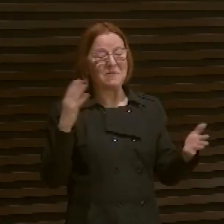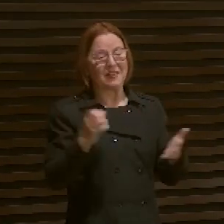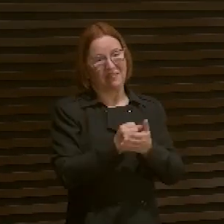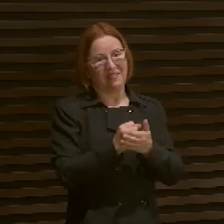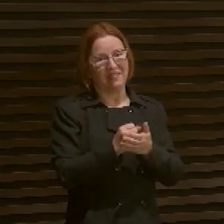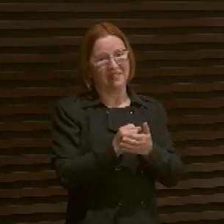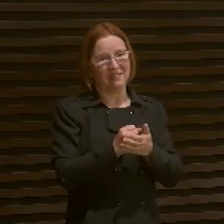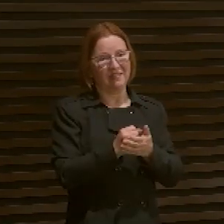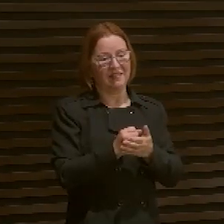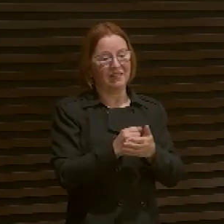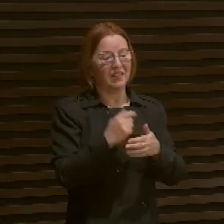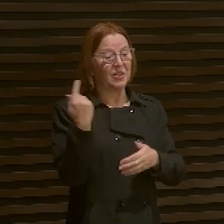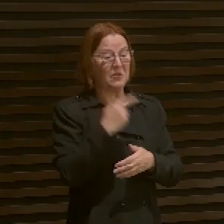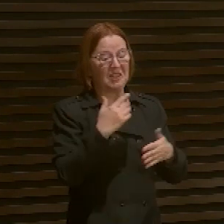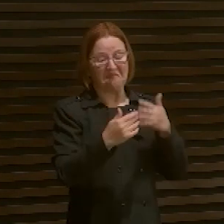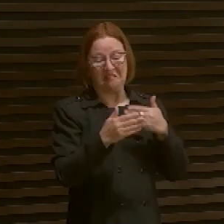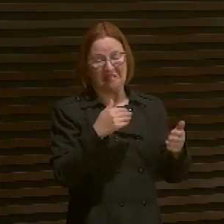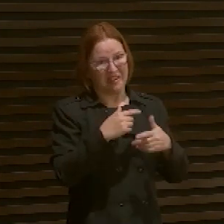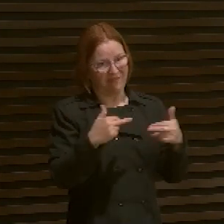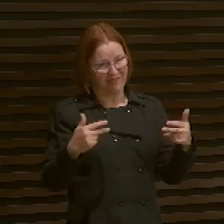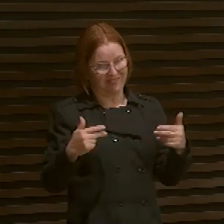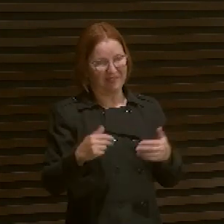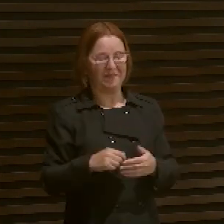humano para a minha salvação.